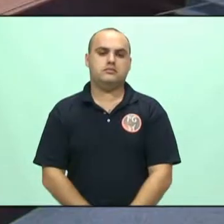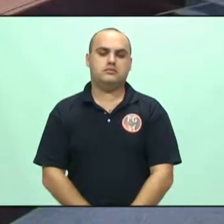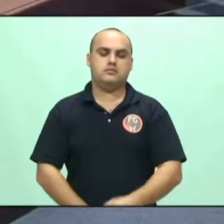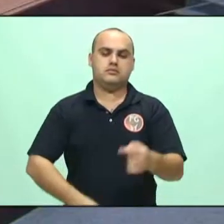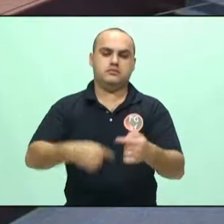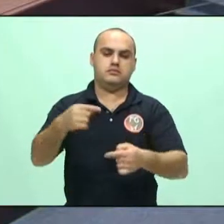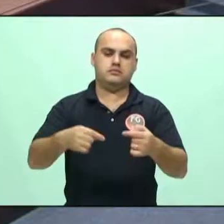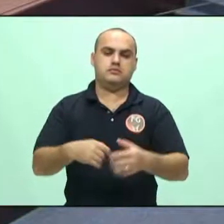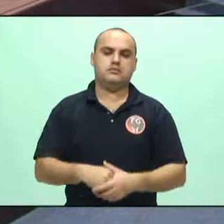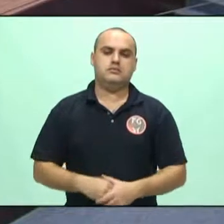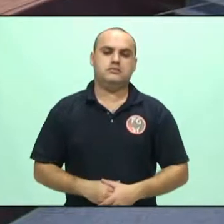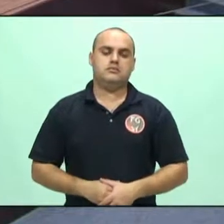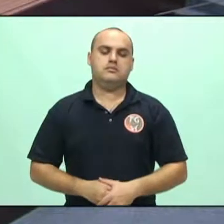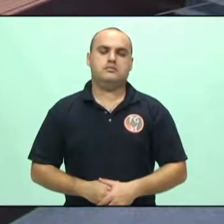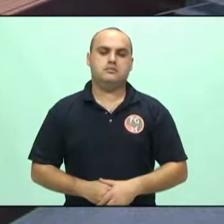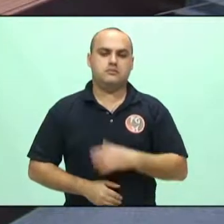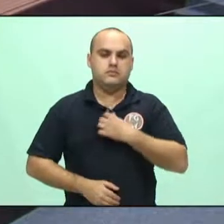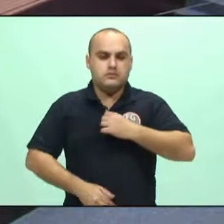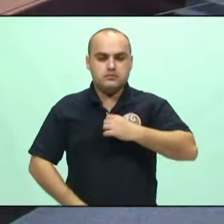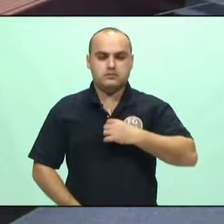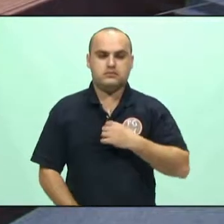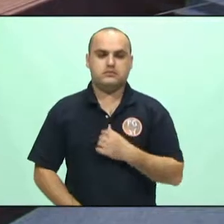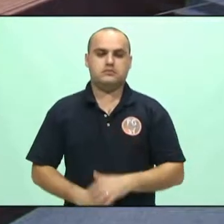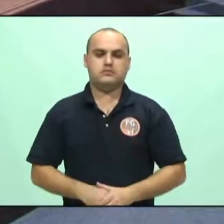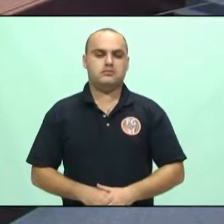a discussão com a palavra